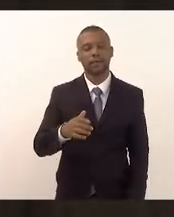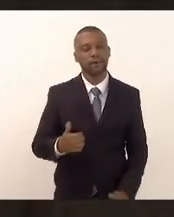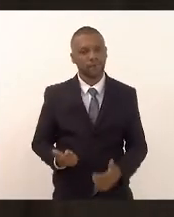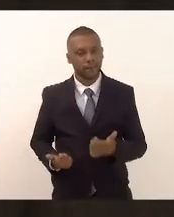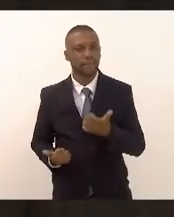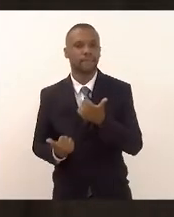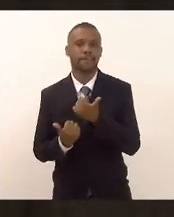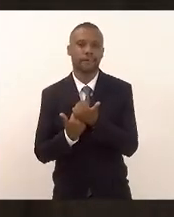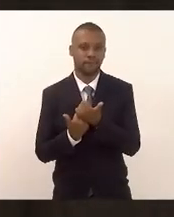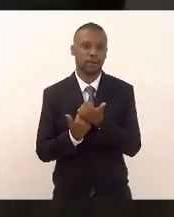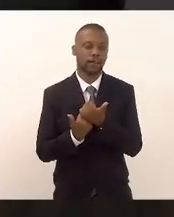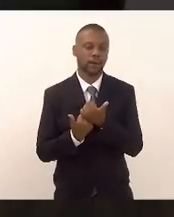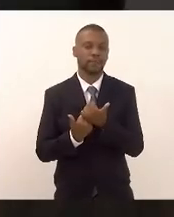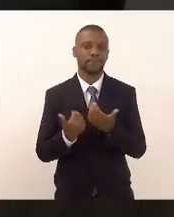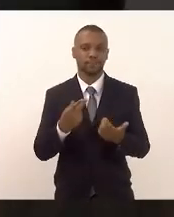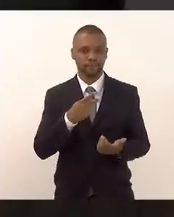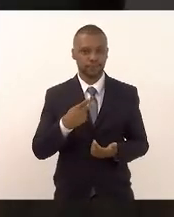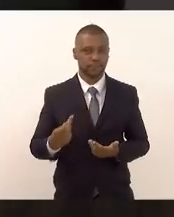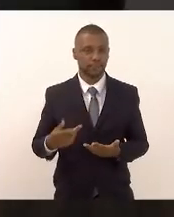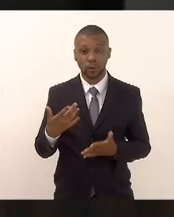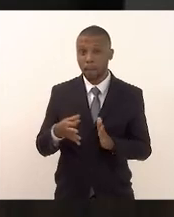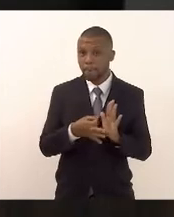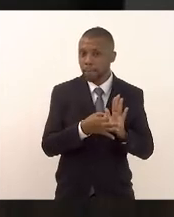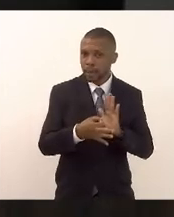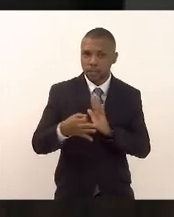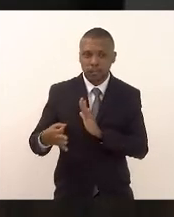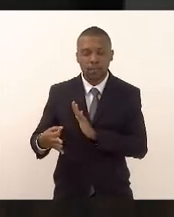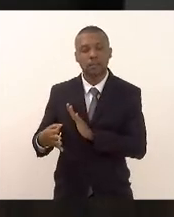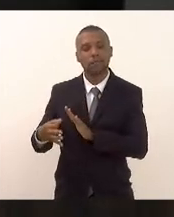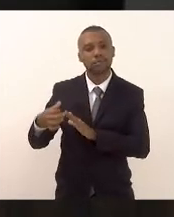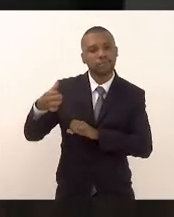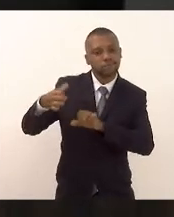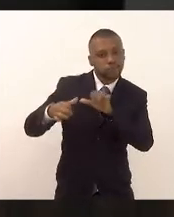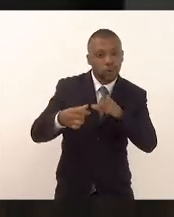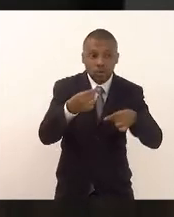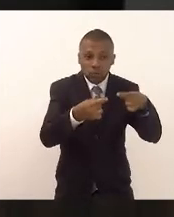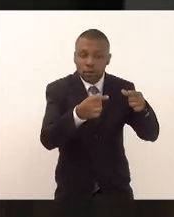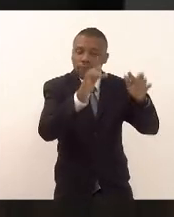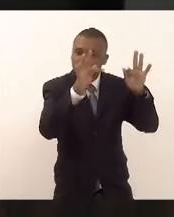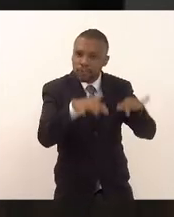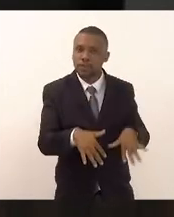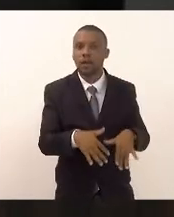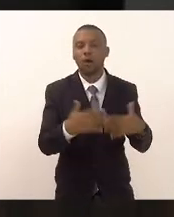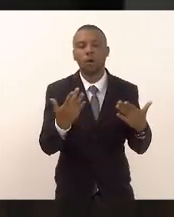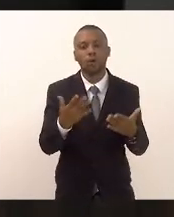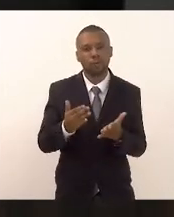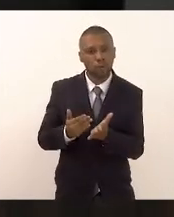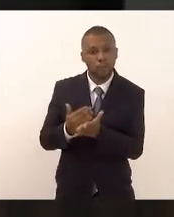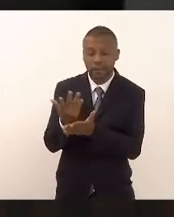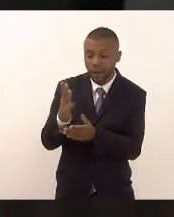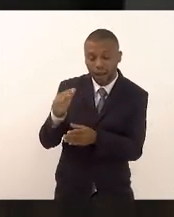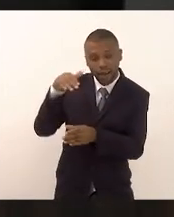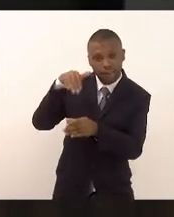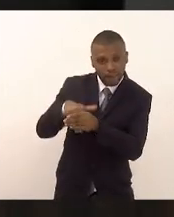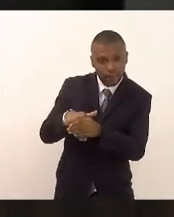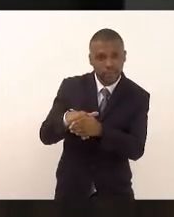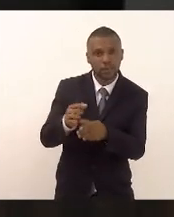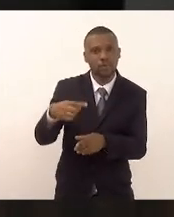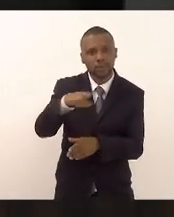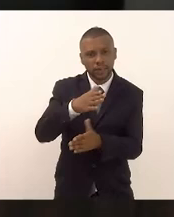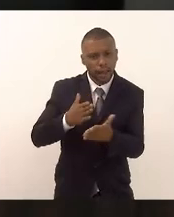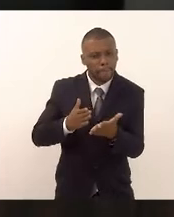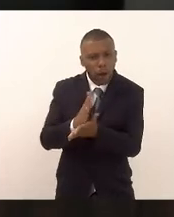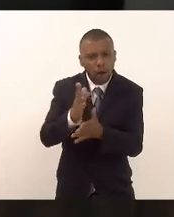Favorável, presidente. Os pareceres emitidos em discussão. Não havendo quem queira discutir, encerra a discussão. Em votação, os senhores que